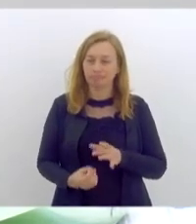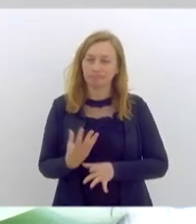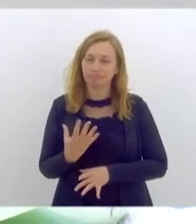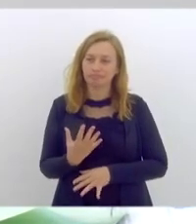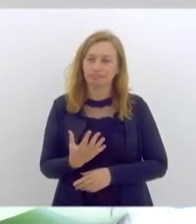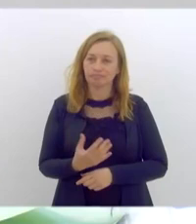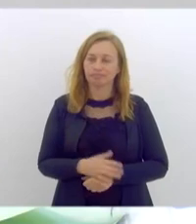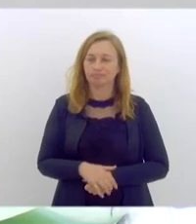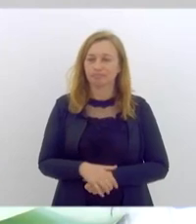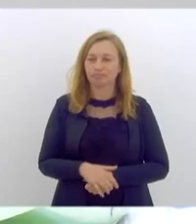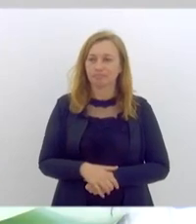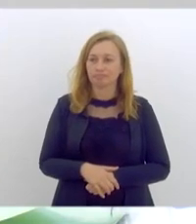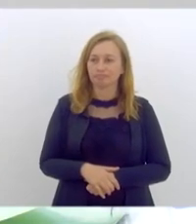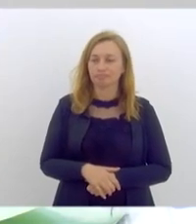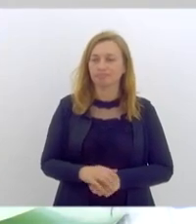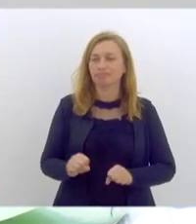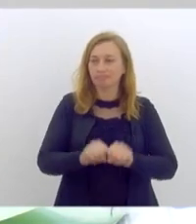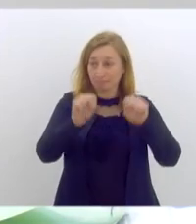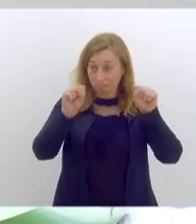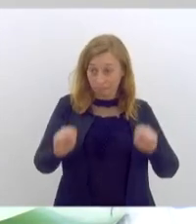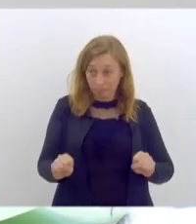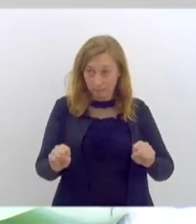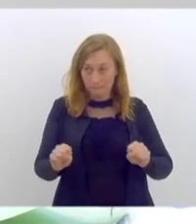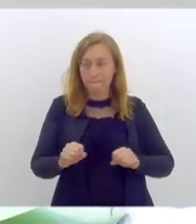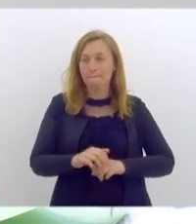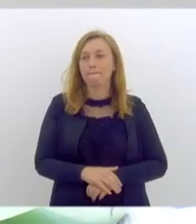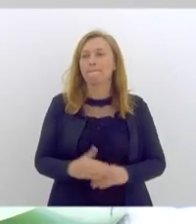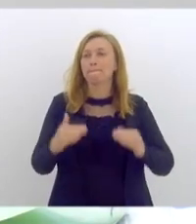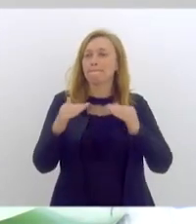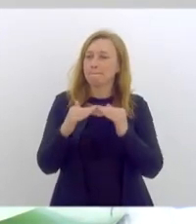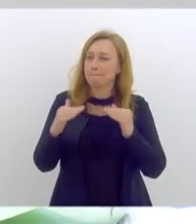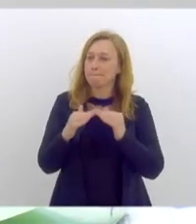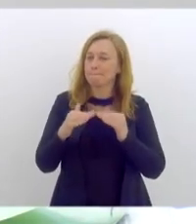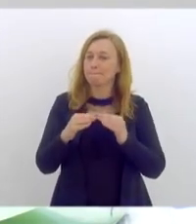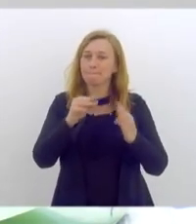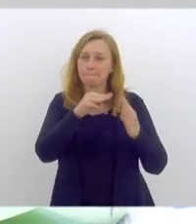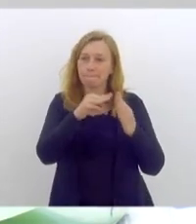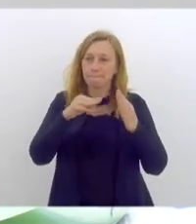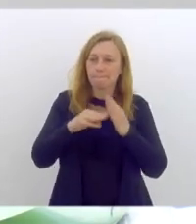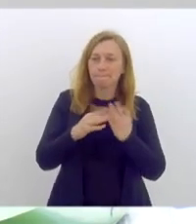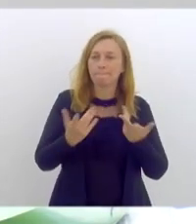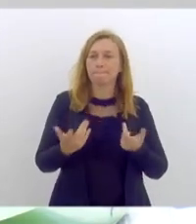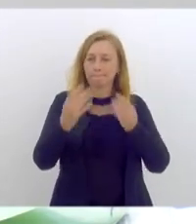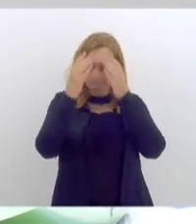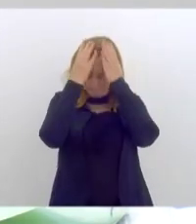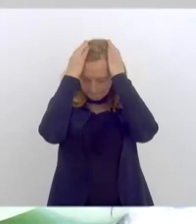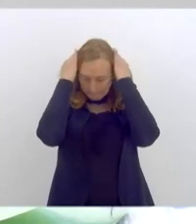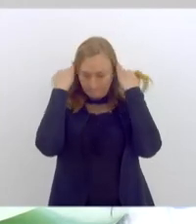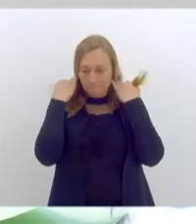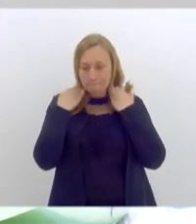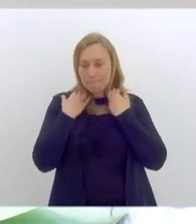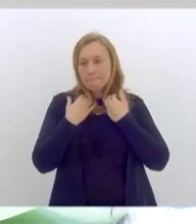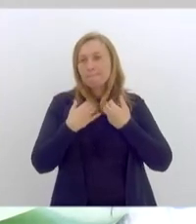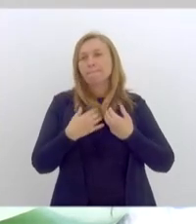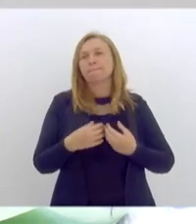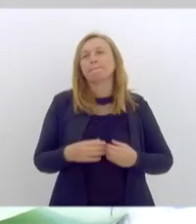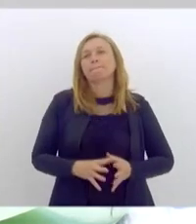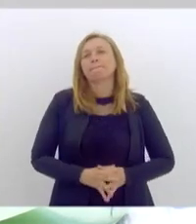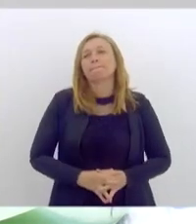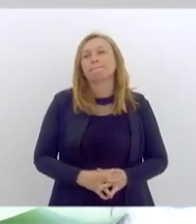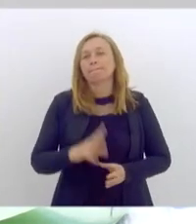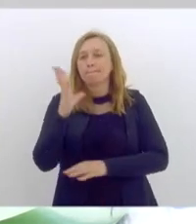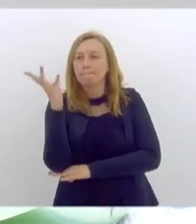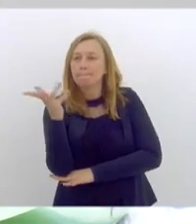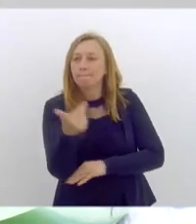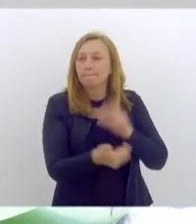sofisticado sistema que a gente concorda das metas ambientais mas